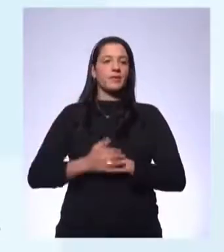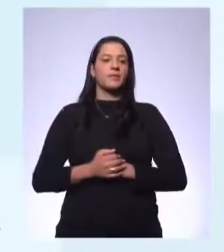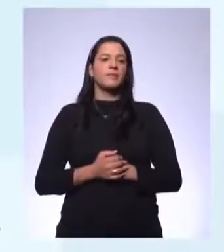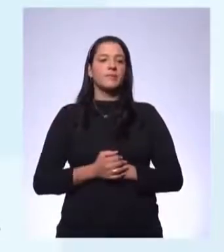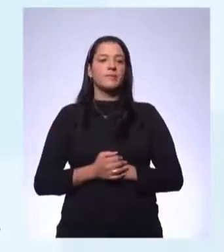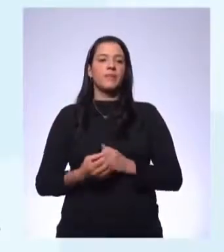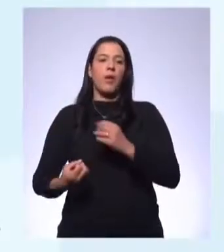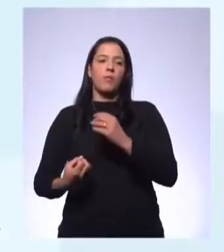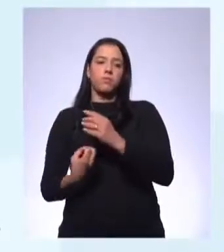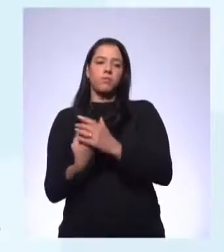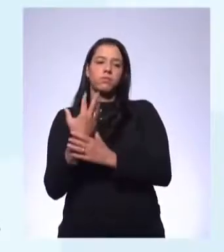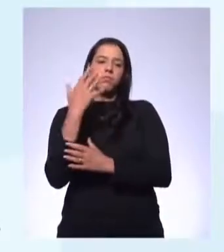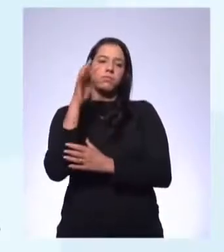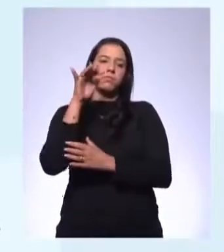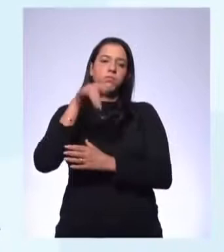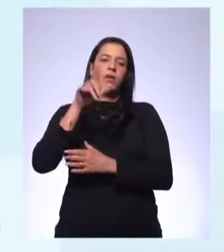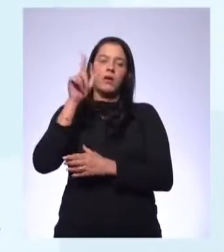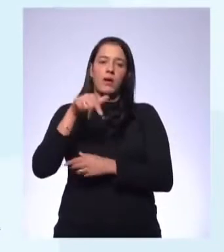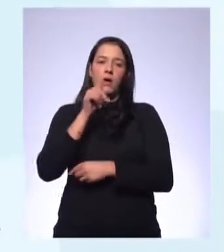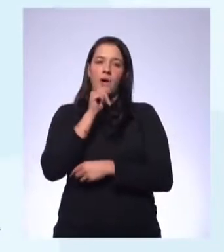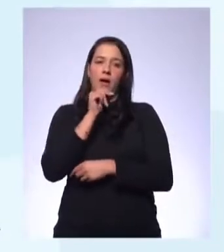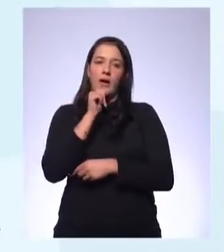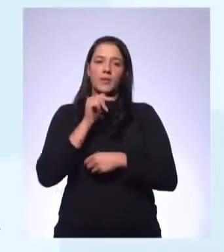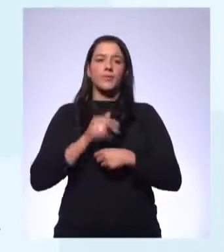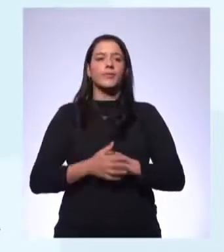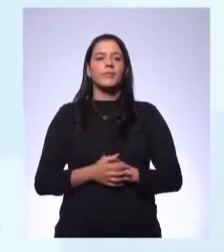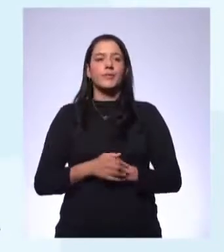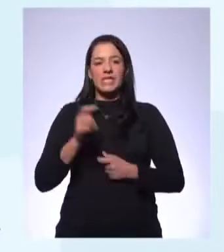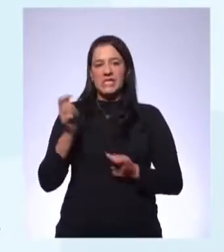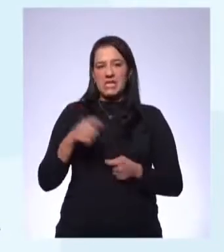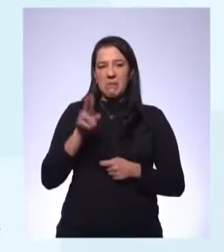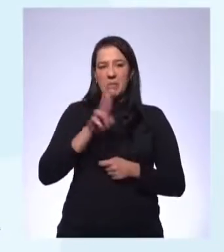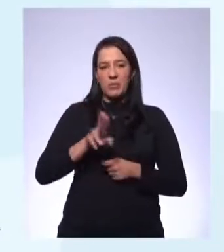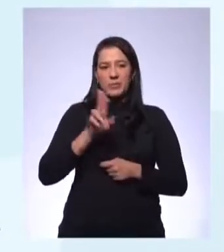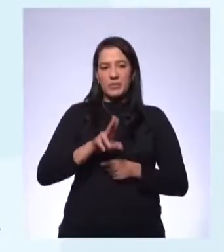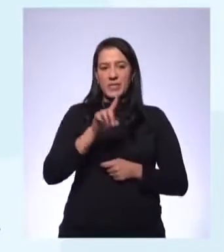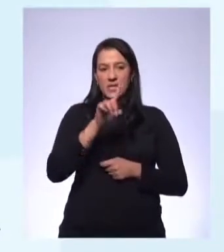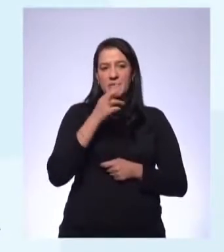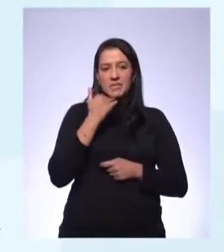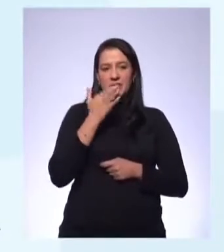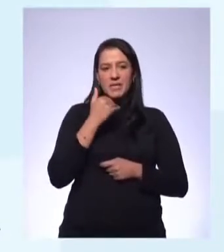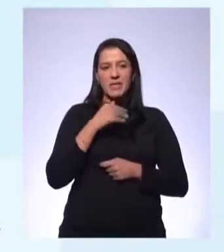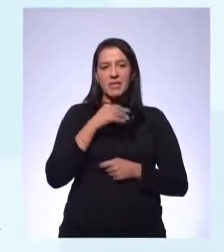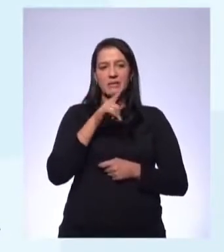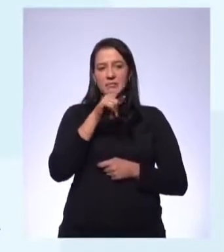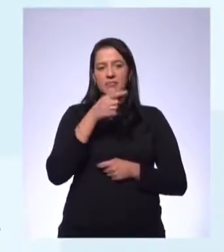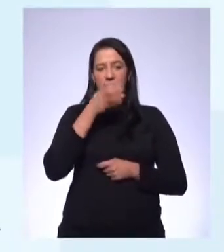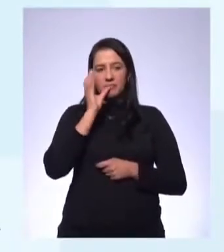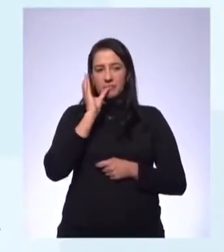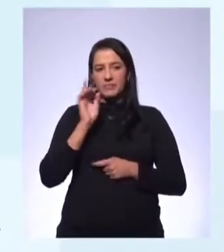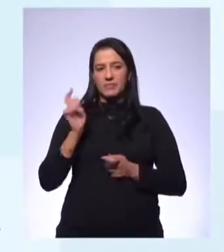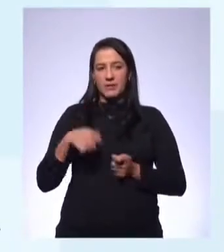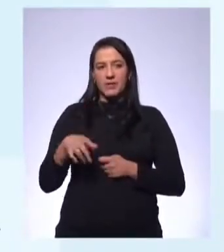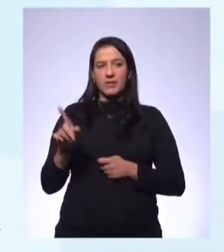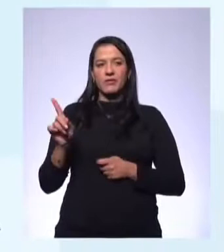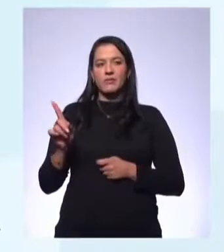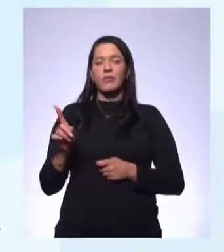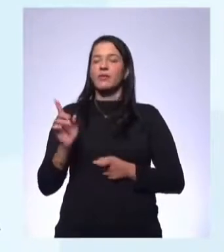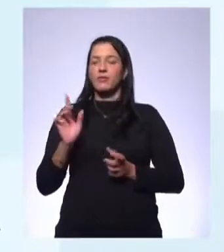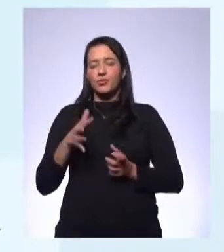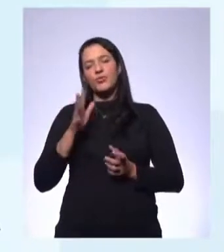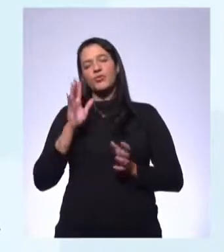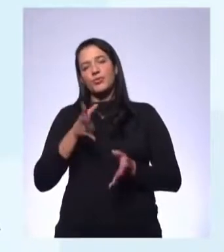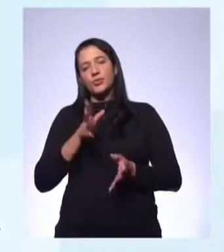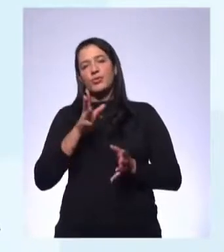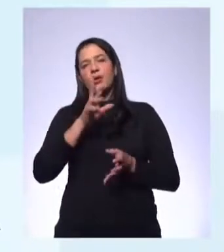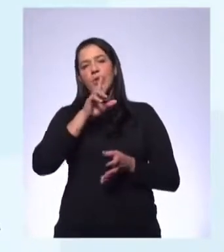E aí é uma fonte de água. Dá para usar essa água aí, Magno? A gente já está usando, porque ela vai para a atmosfera. Agora o que você pode